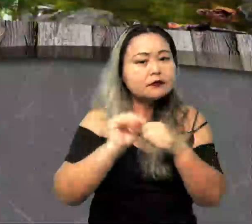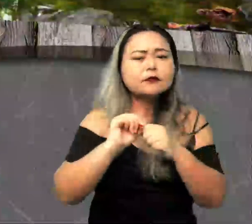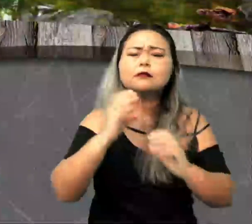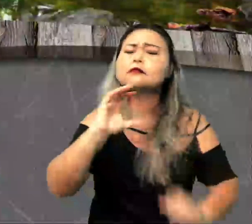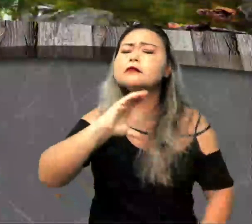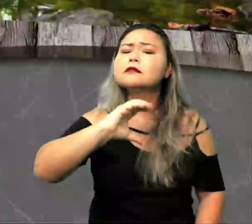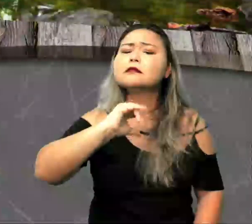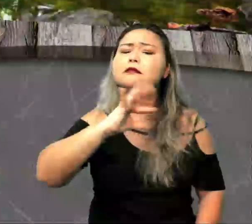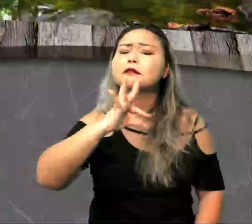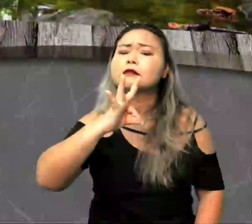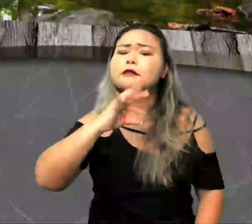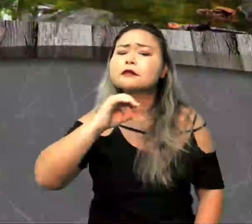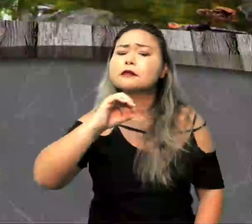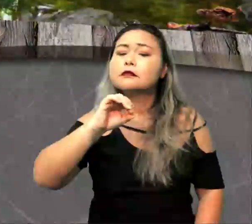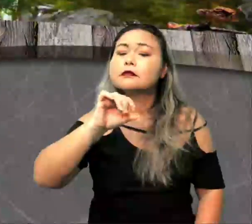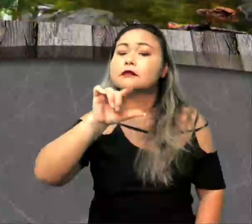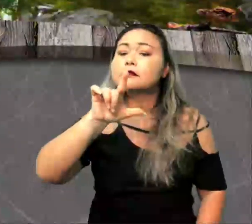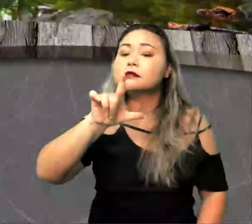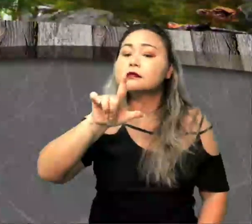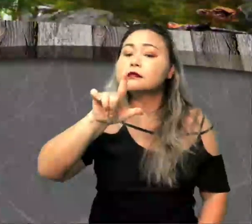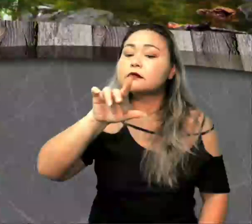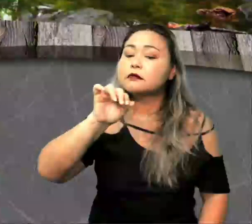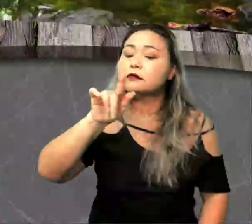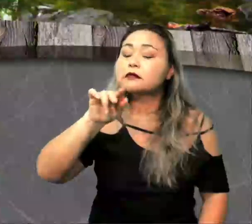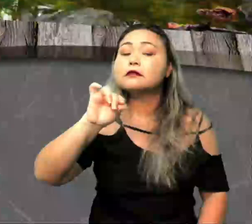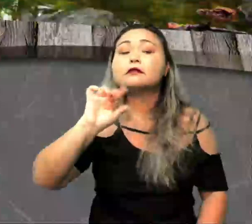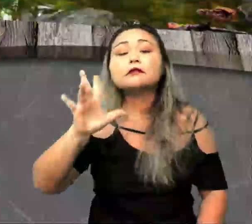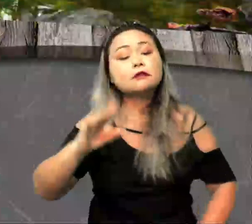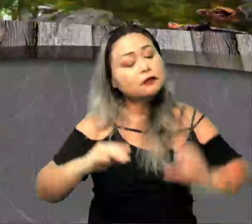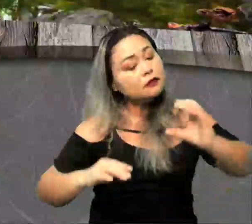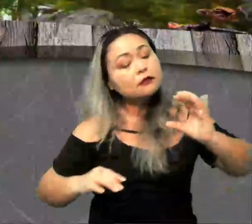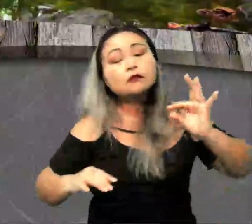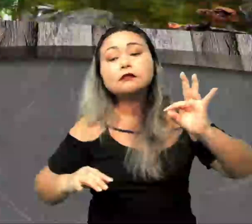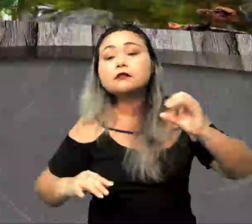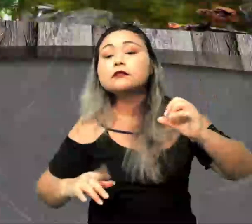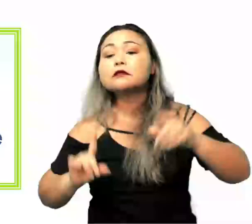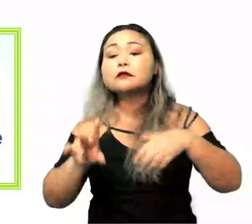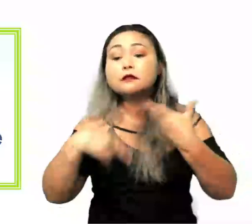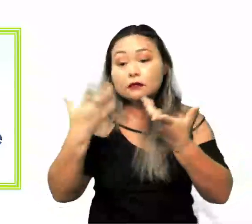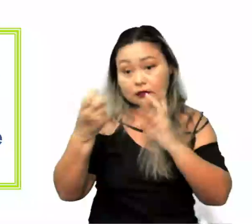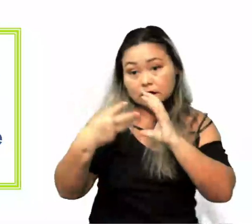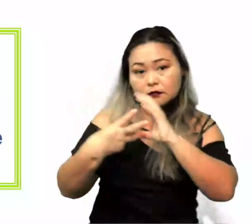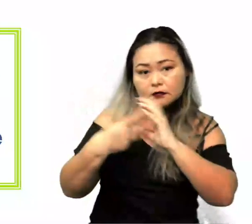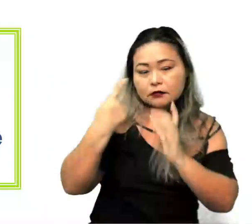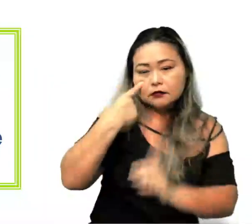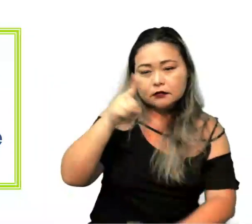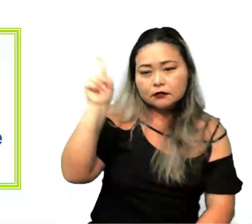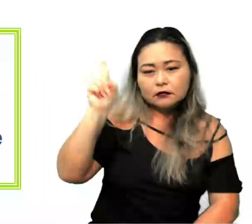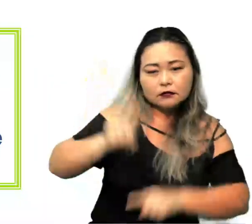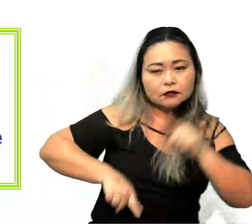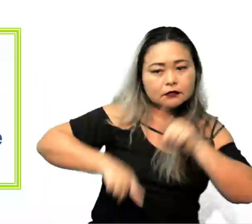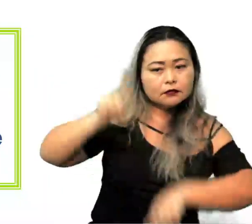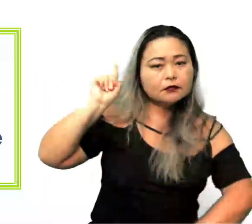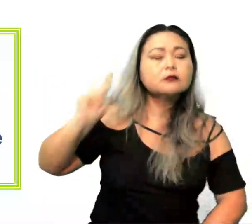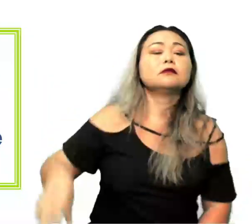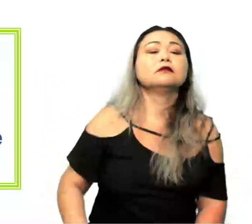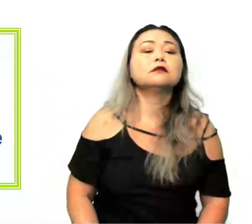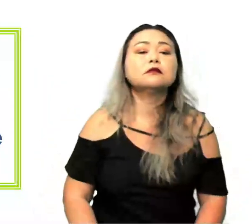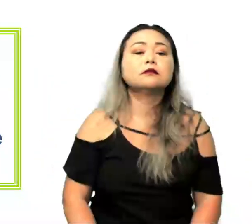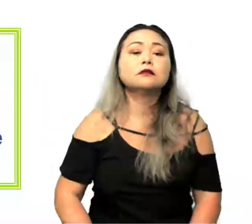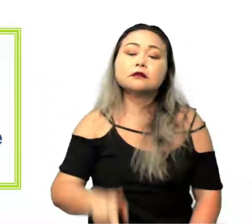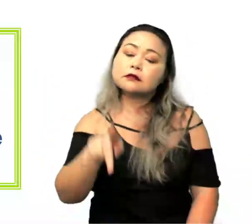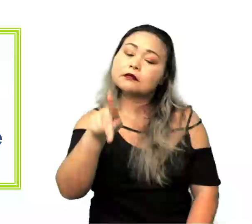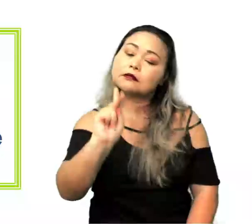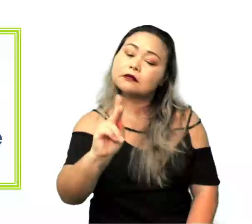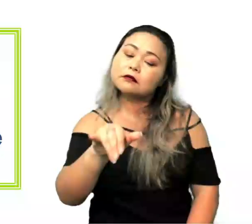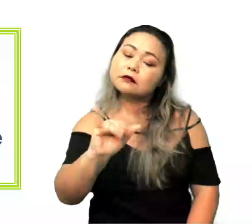que é mesmo? Né? A gente sabe que logia é estudo. E cito, vamos lá, é a questão da célula. Vamos olhar o nosso material lá, então. Quitos,